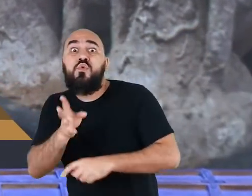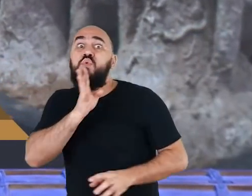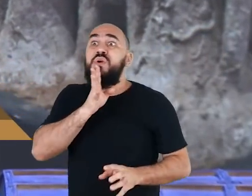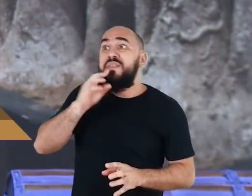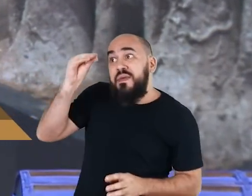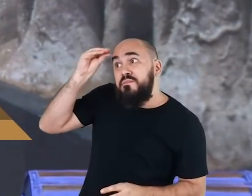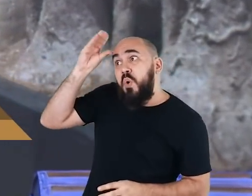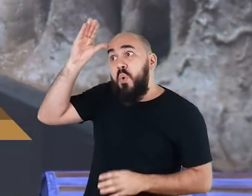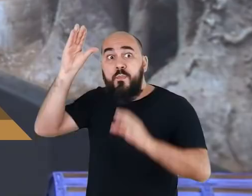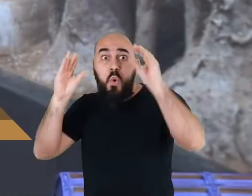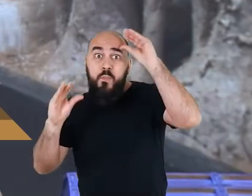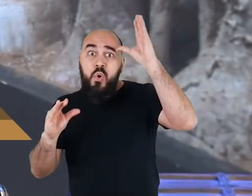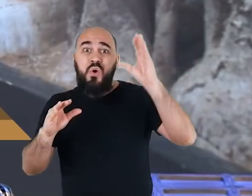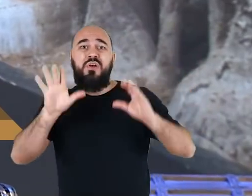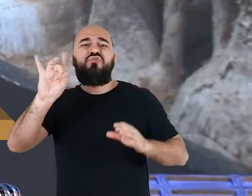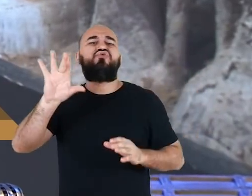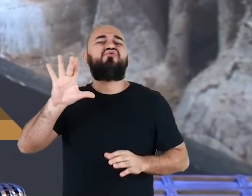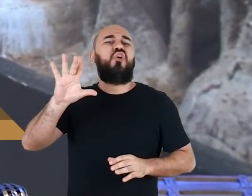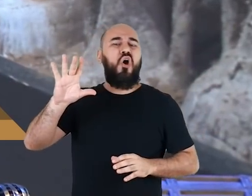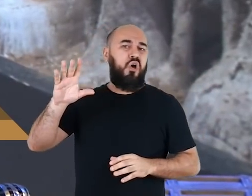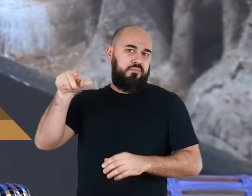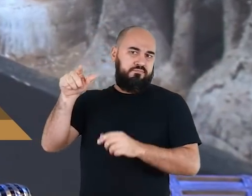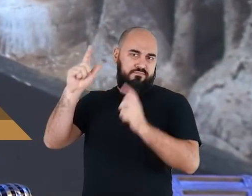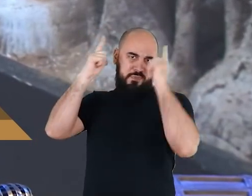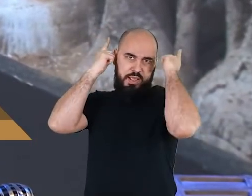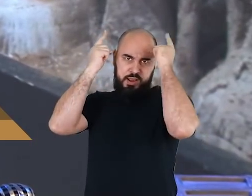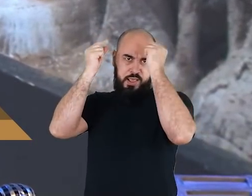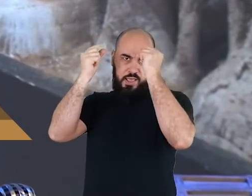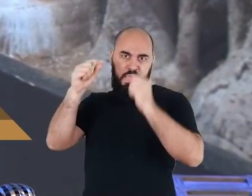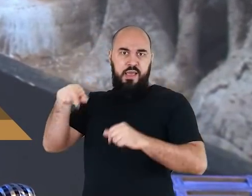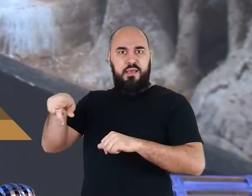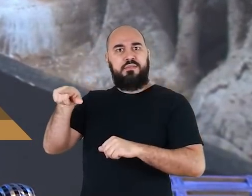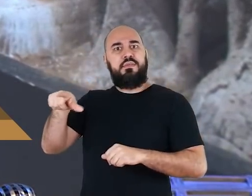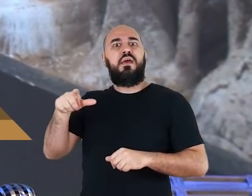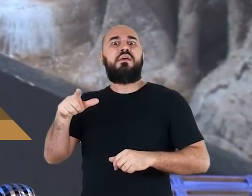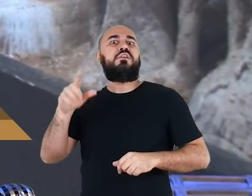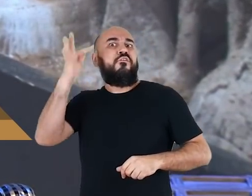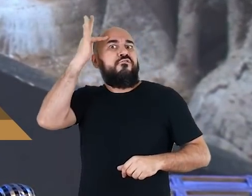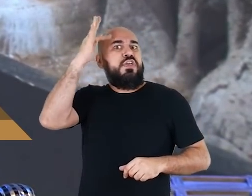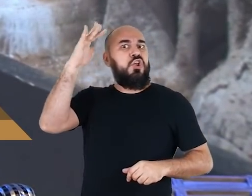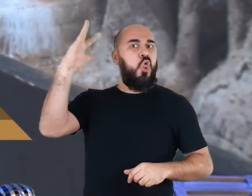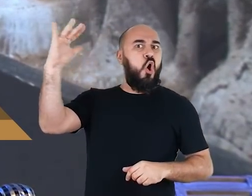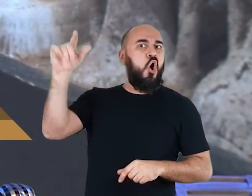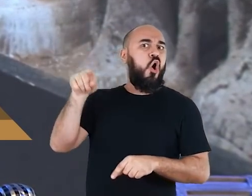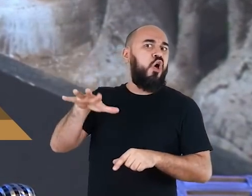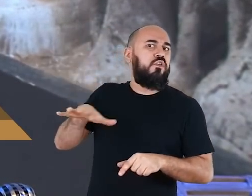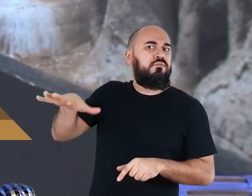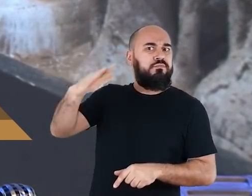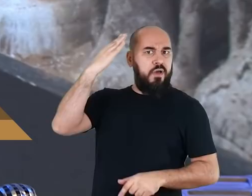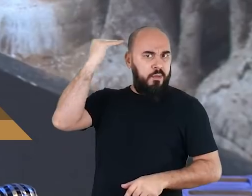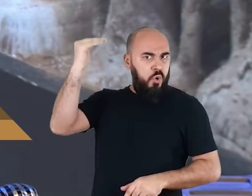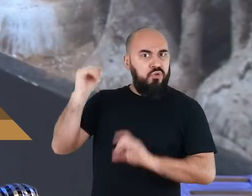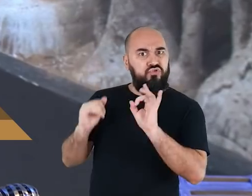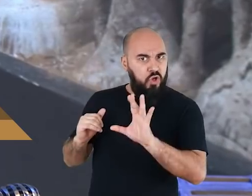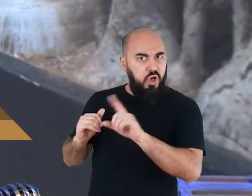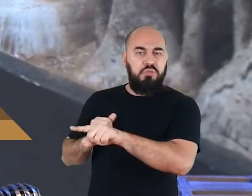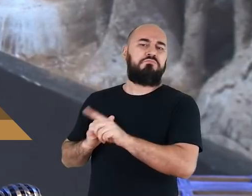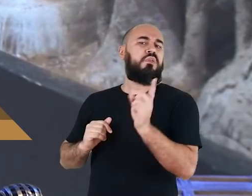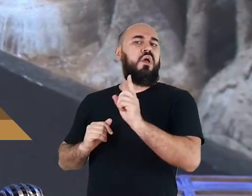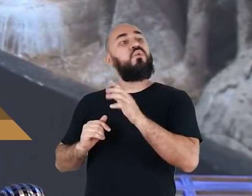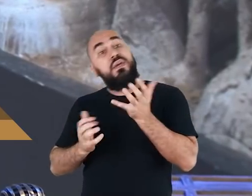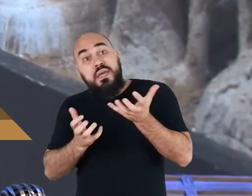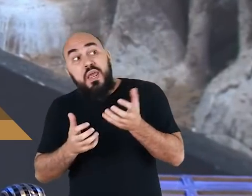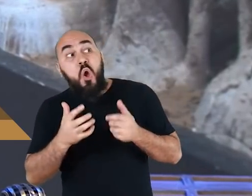não somente a pátria de Homero e Hesíodo e Sócrates, mas também contemplar monumentos de fora. Ou